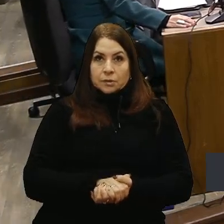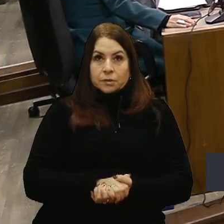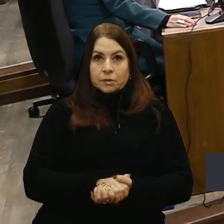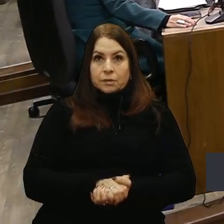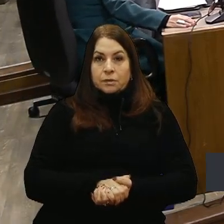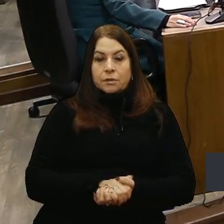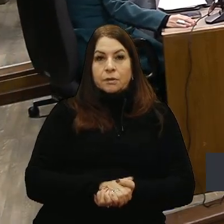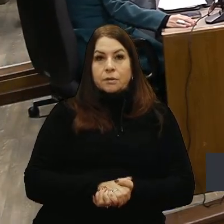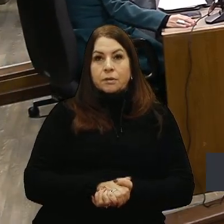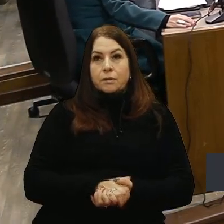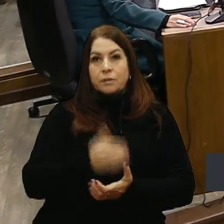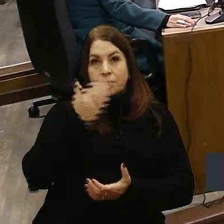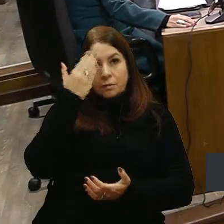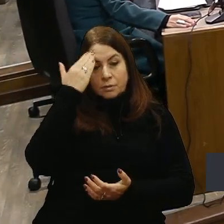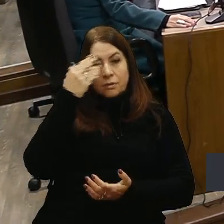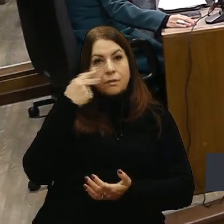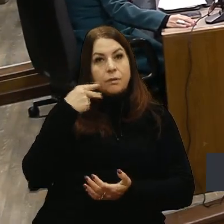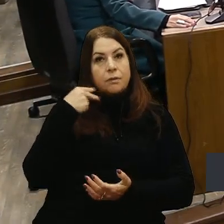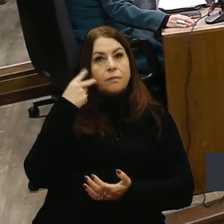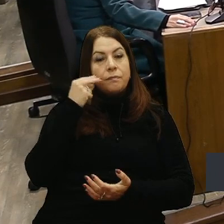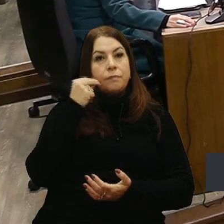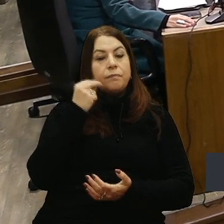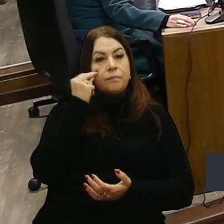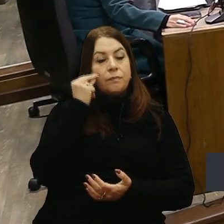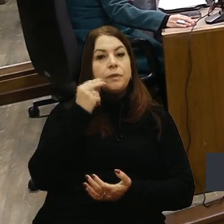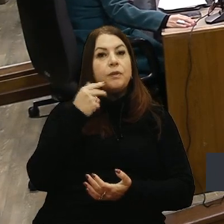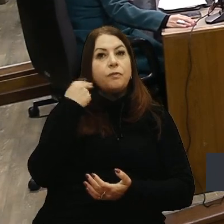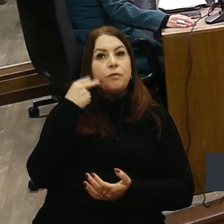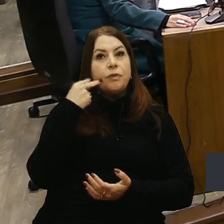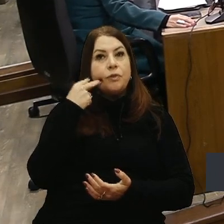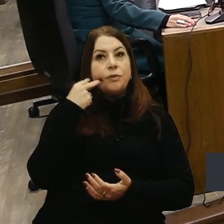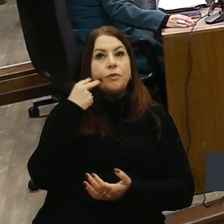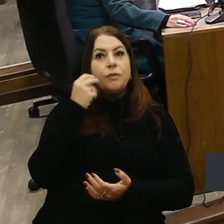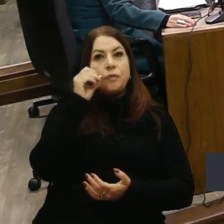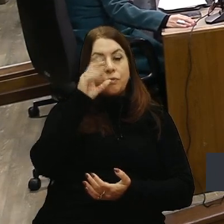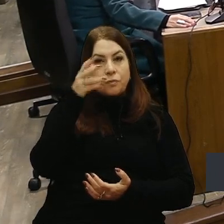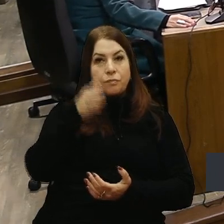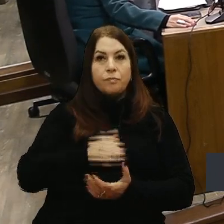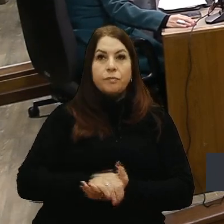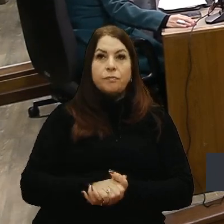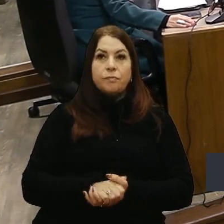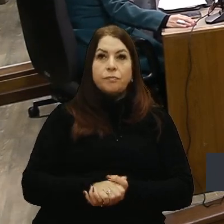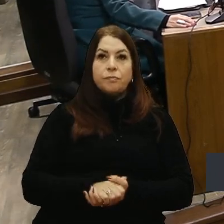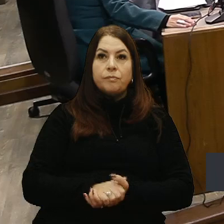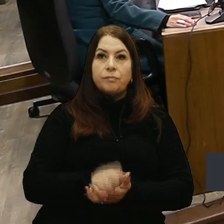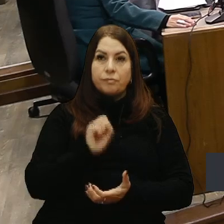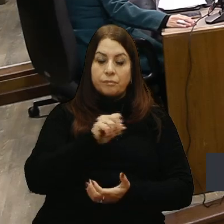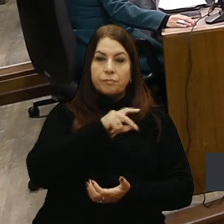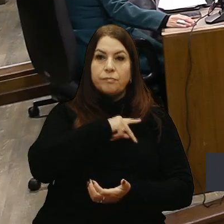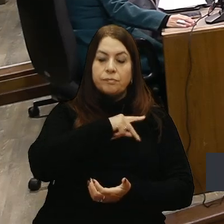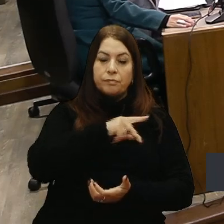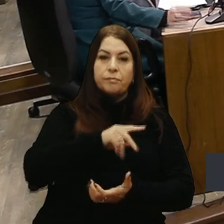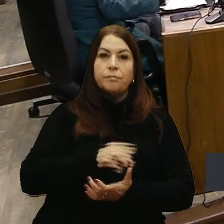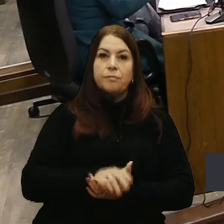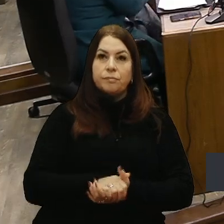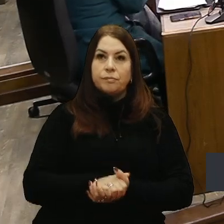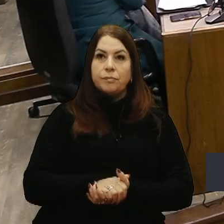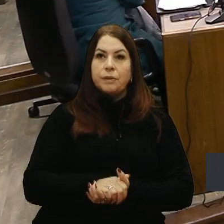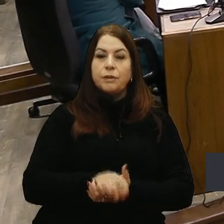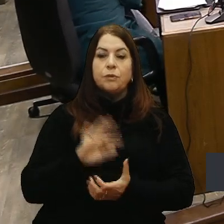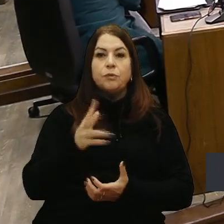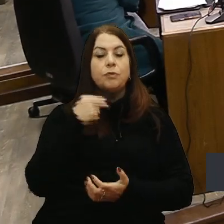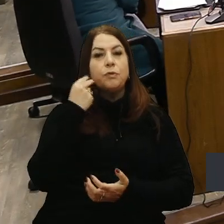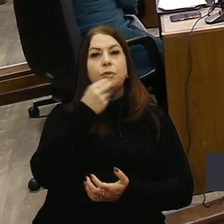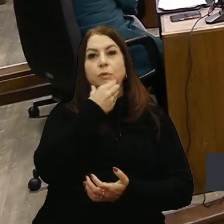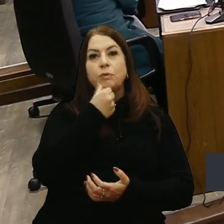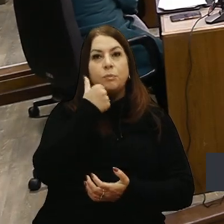Obrigado, vereador Libardi. O próximo vereador inscrito é o vereador Fiuza, que está com a palavra. Pois não, senhor presidente, senhoras e senhores